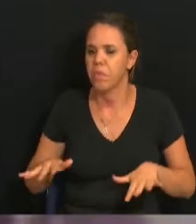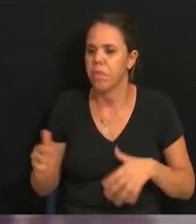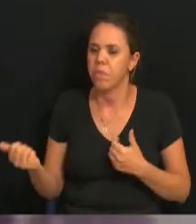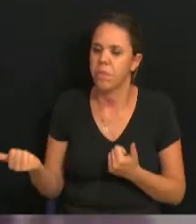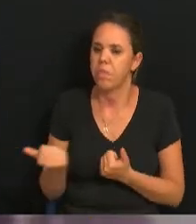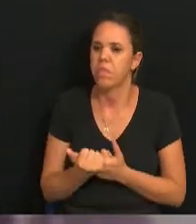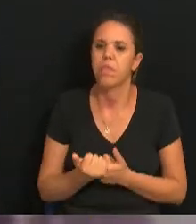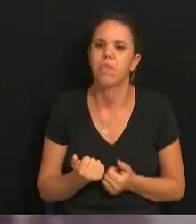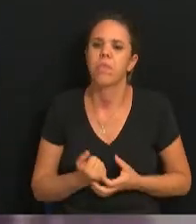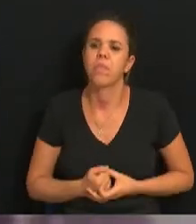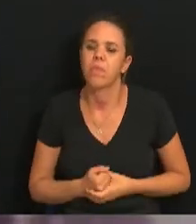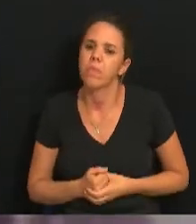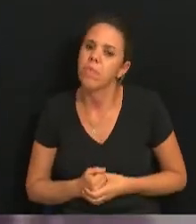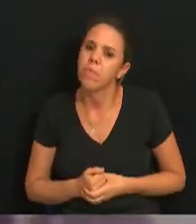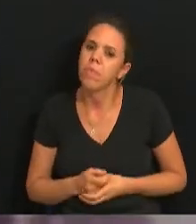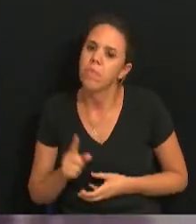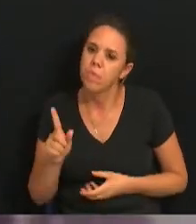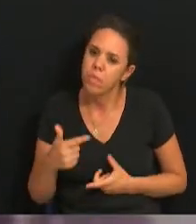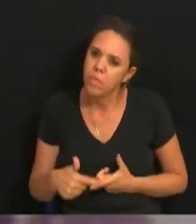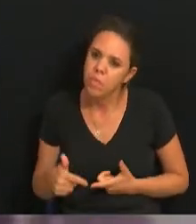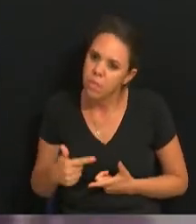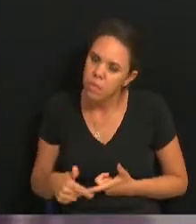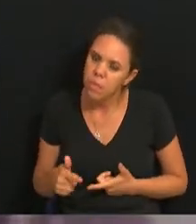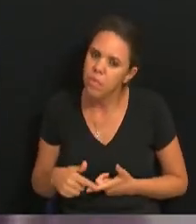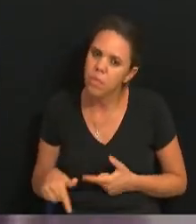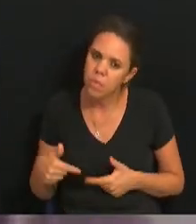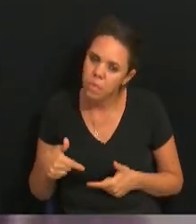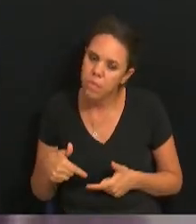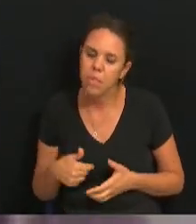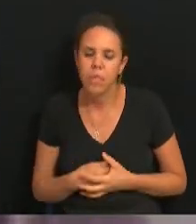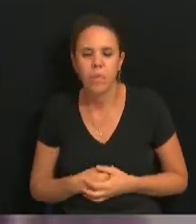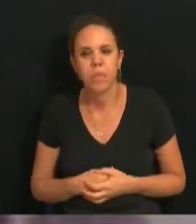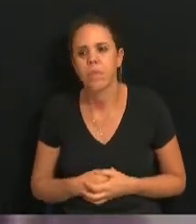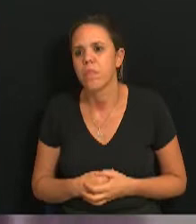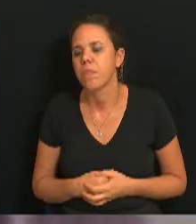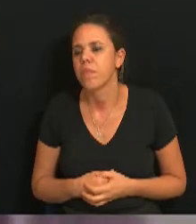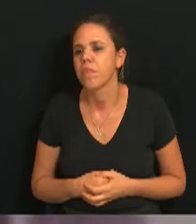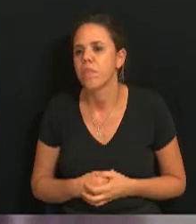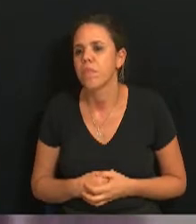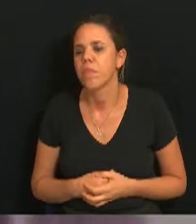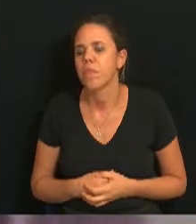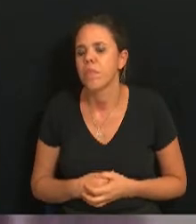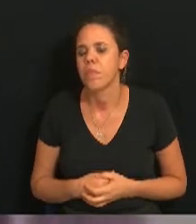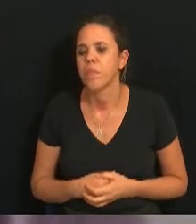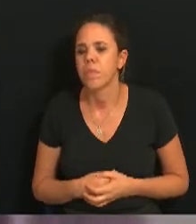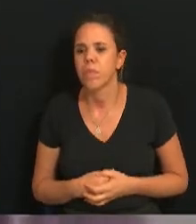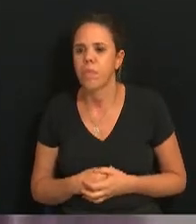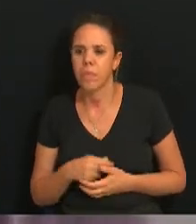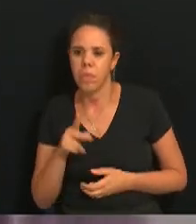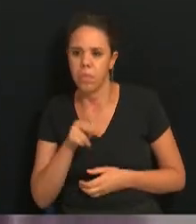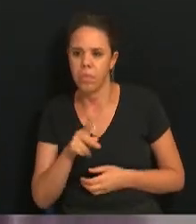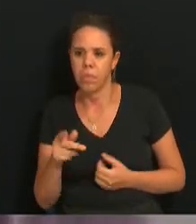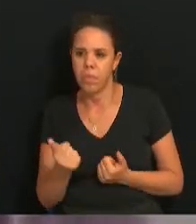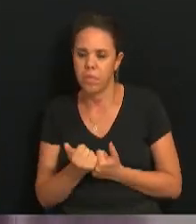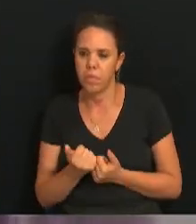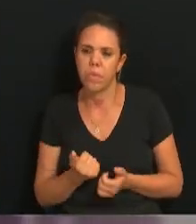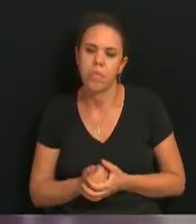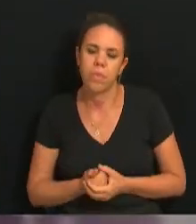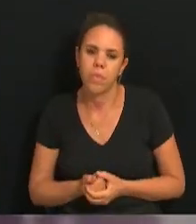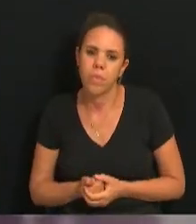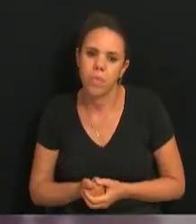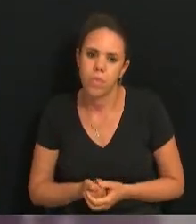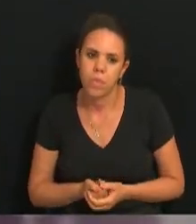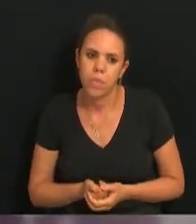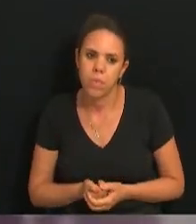não. Então, isso é uma precarização do trabalho, uma precarização das condições reais de trabalho das professoras e professores adjuntos.